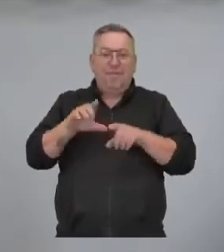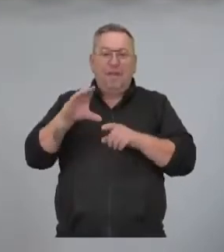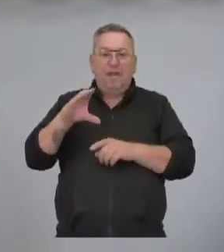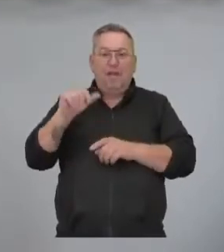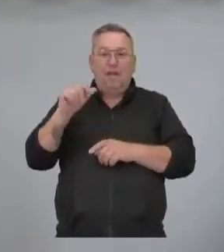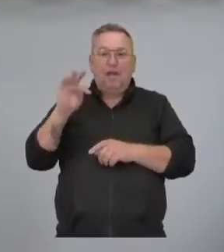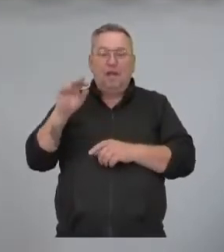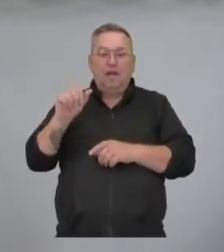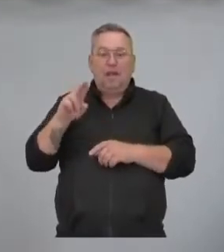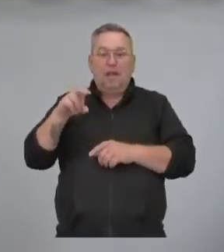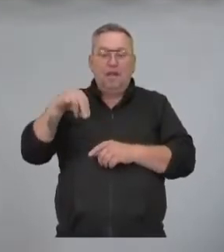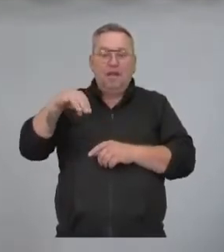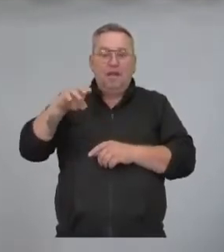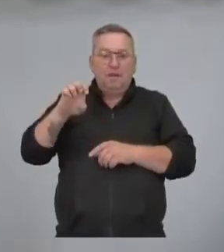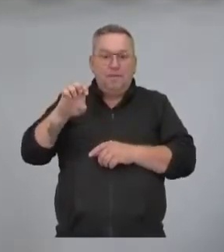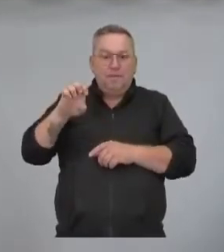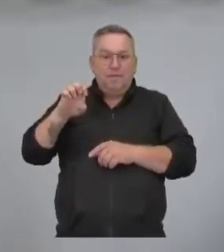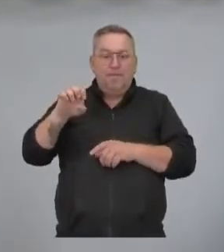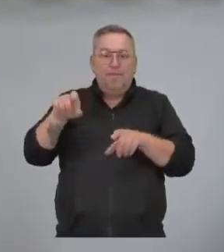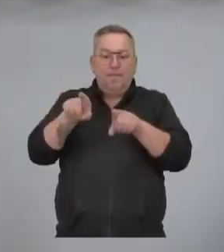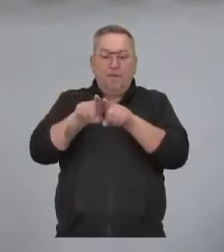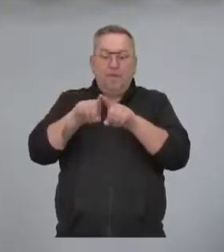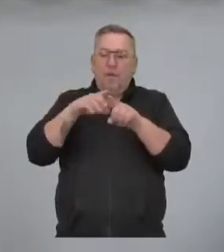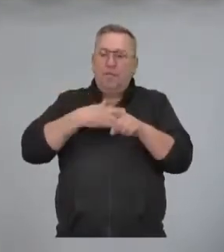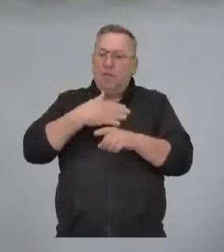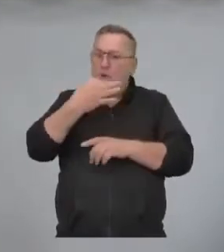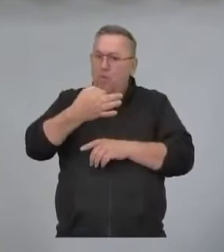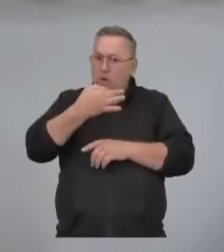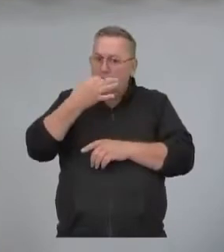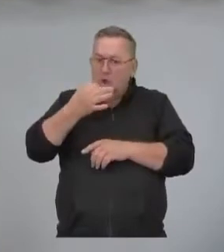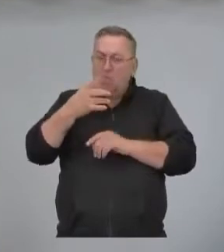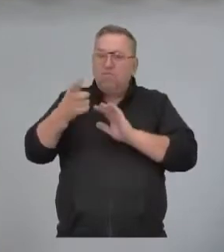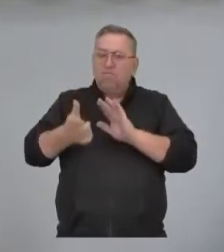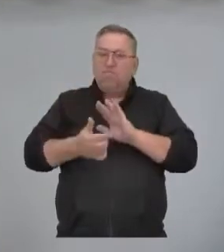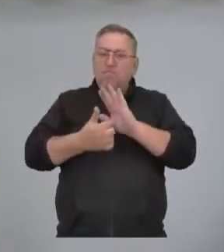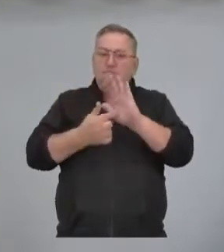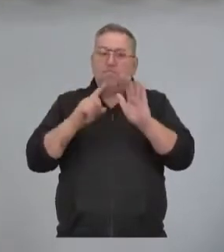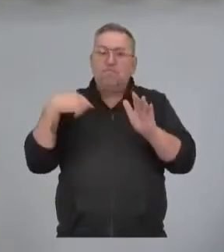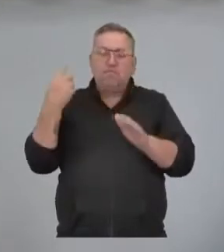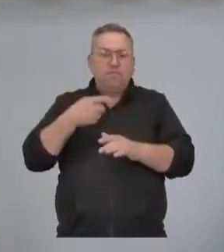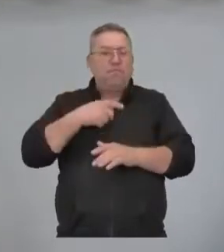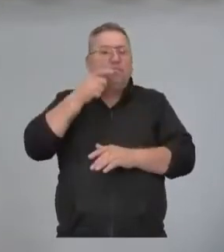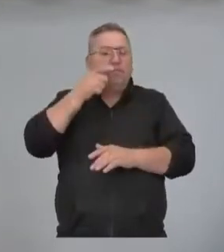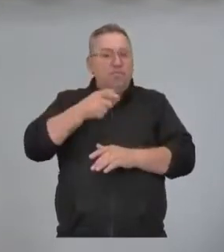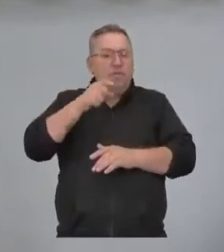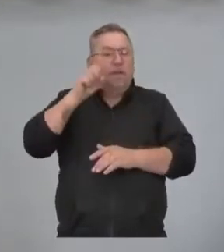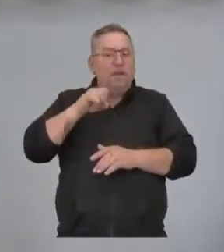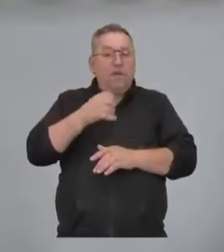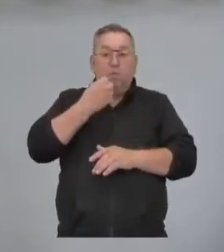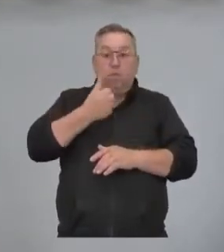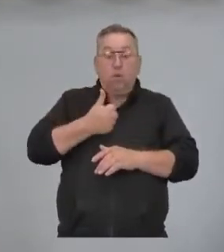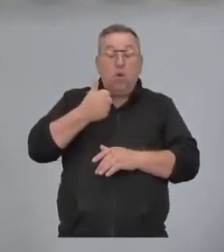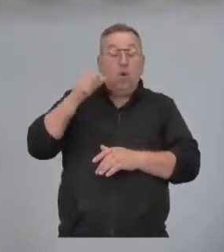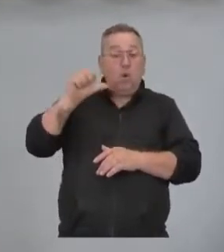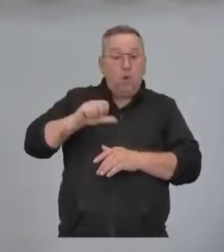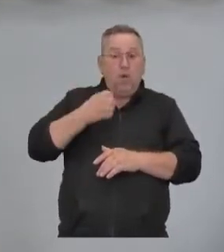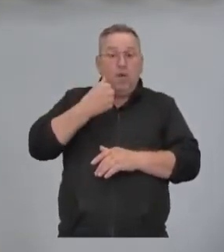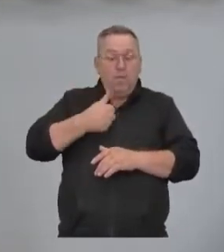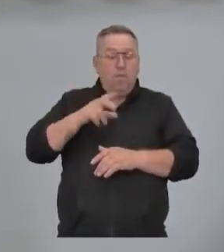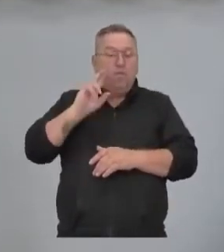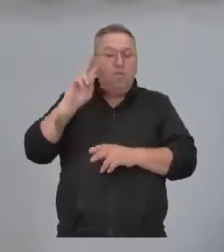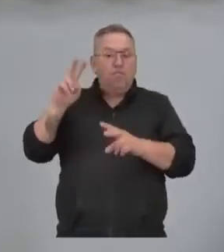Cateriner, acho que é assim, Cateriner, porque a minha opinião mostra que a gente se importa, sendo boa ou ruim, é sempre bom